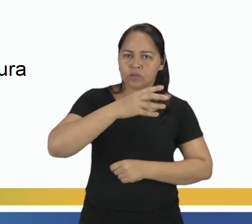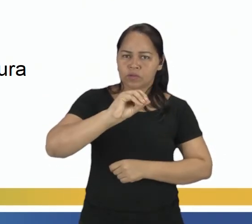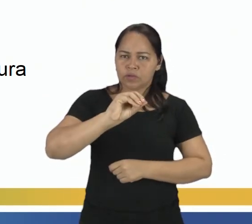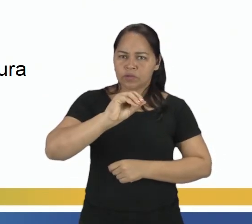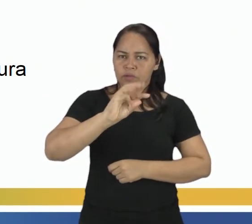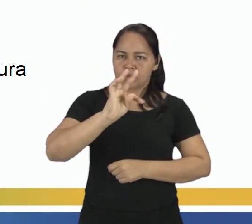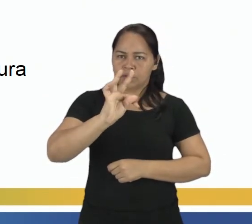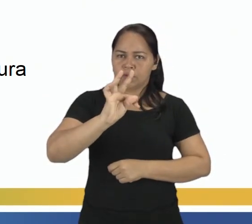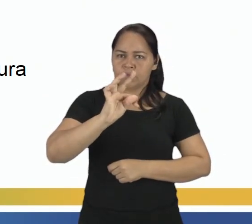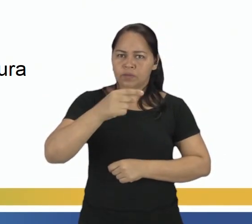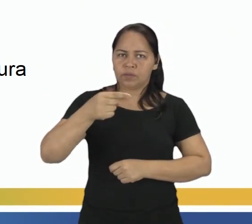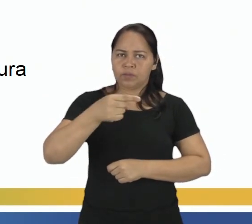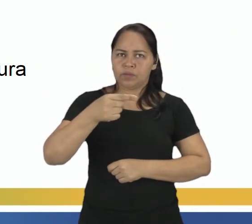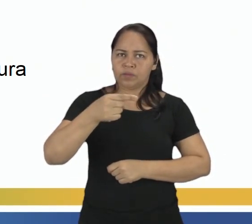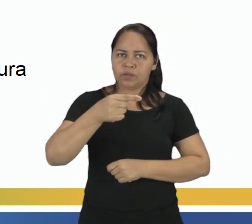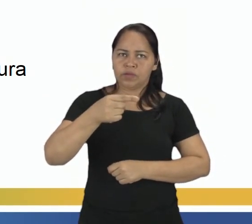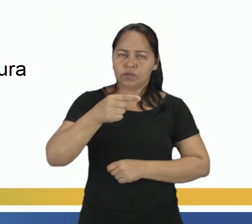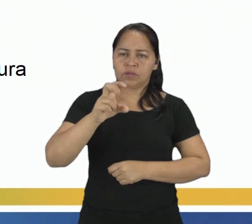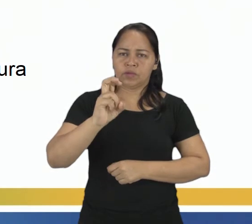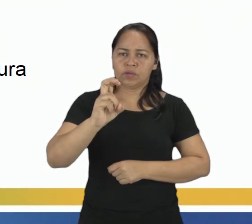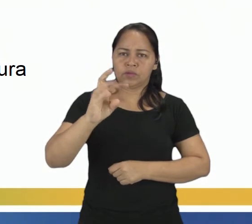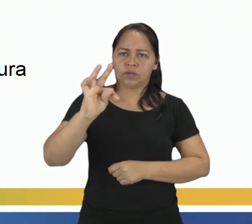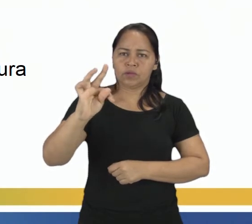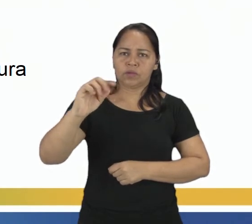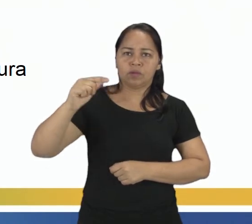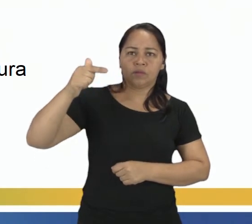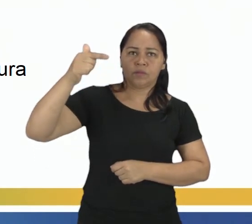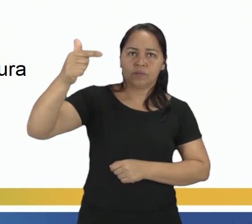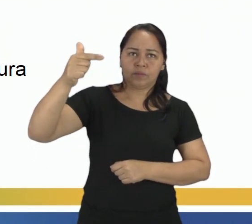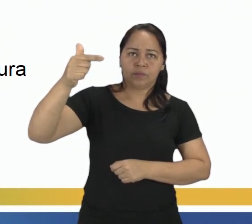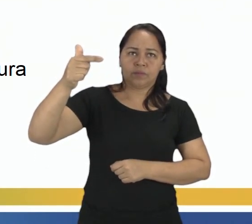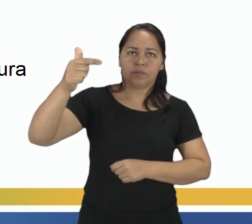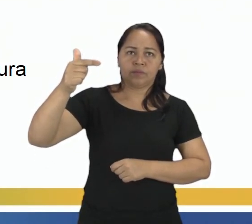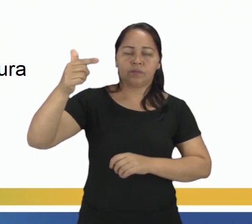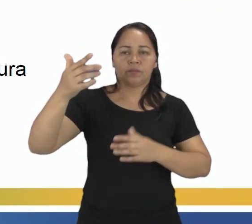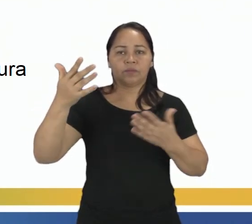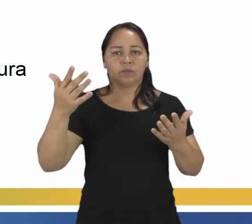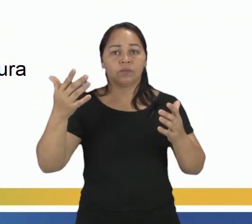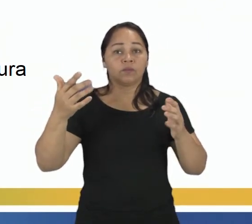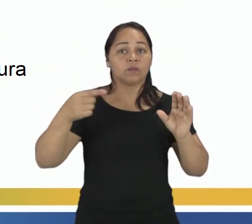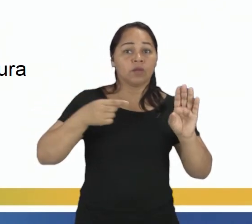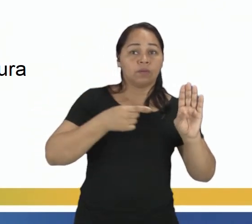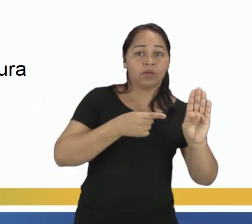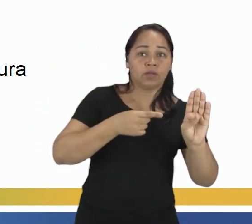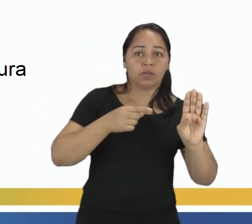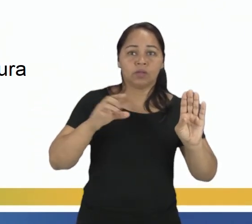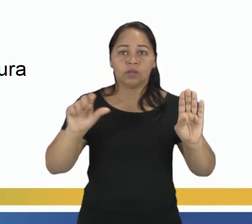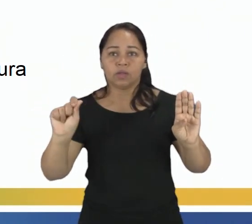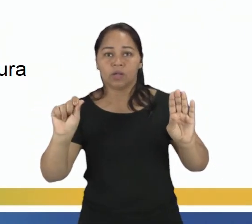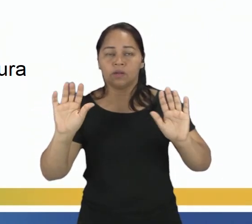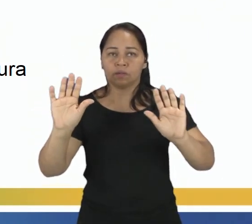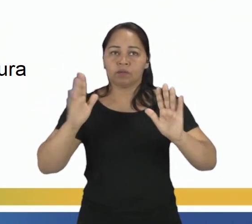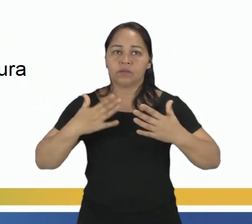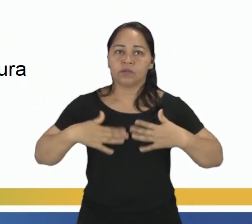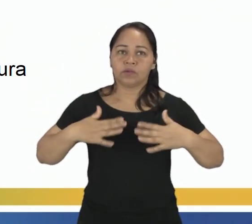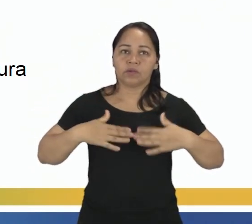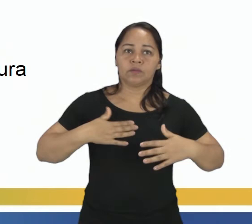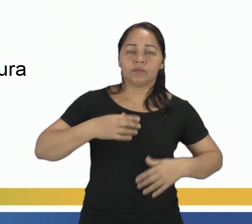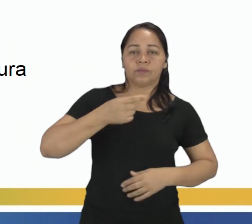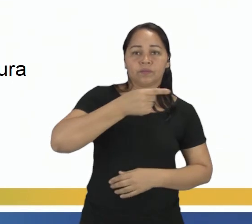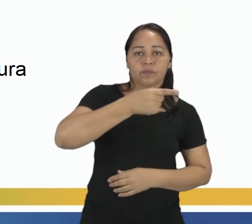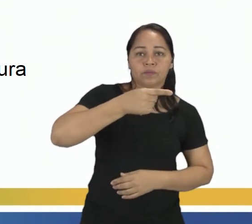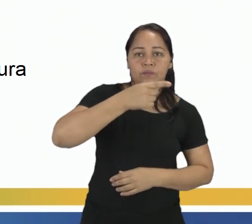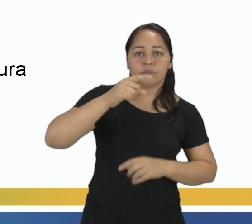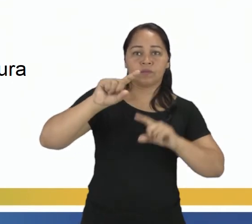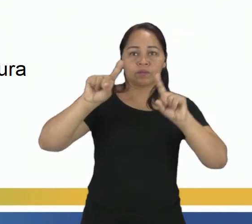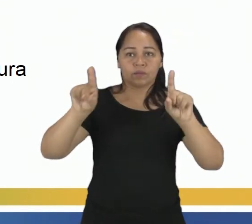menos 5t ao quadrado. O b é quem está com t, e o a é quem está com t ao quadrado. Então, menos 40 sobre 2